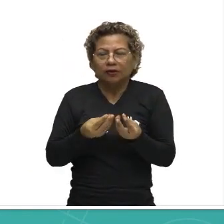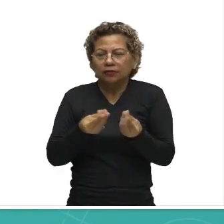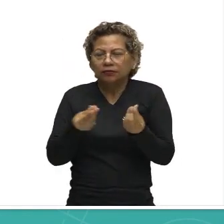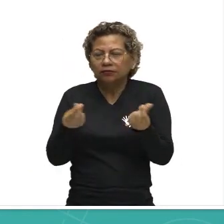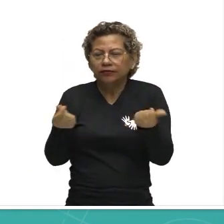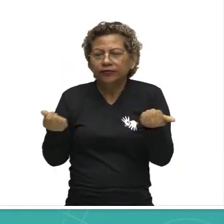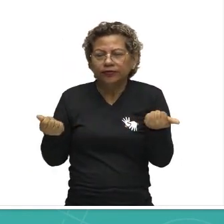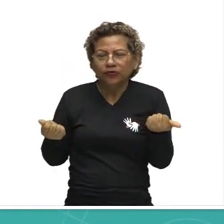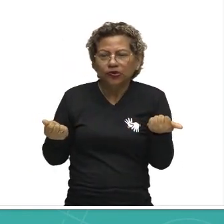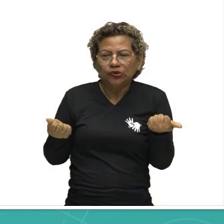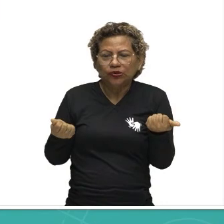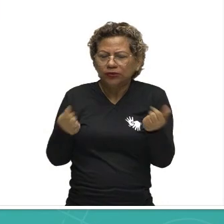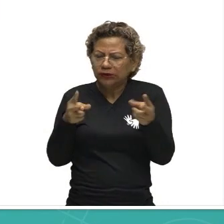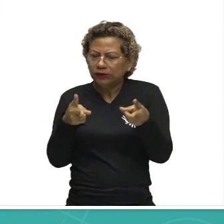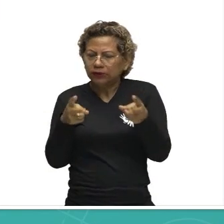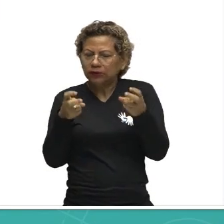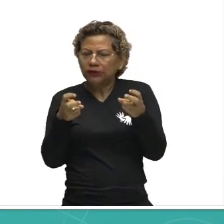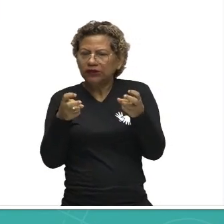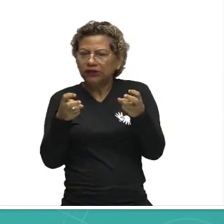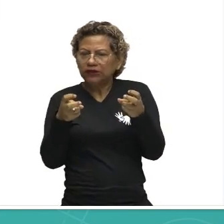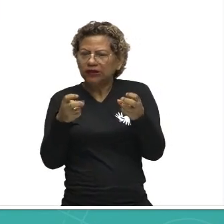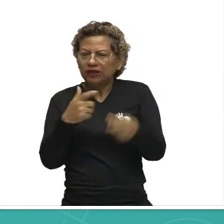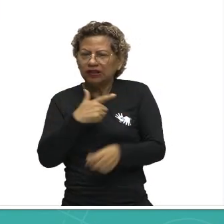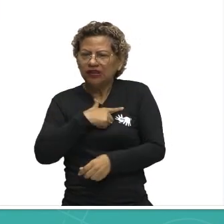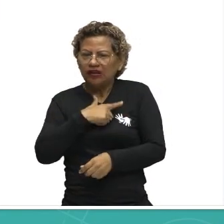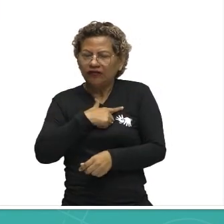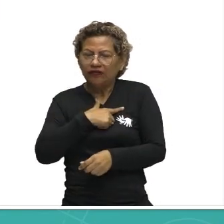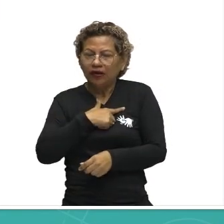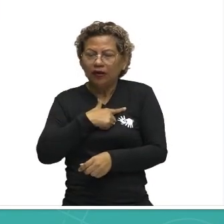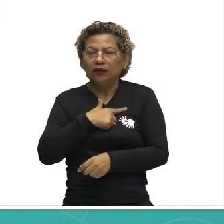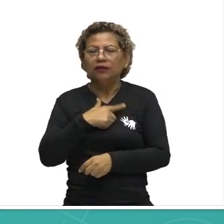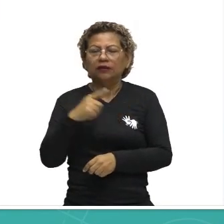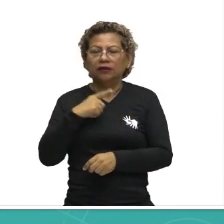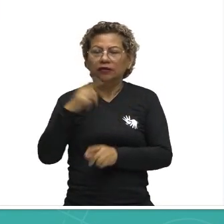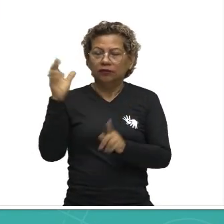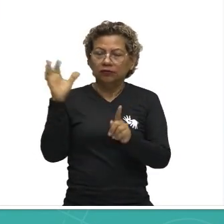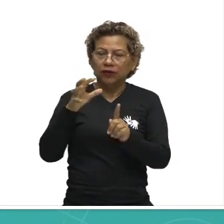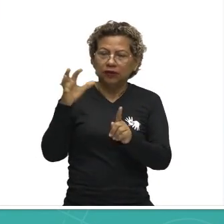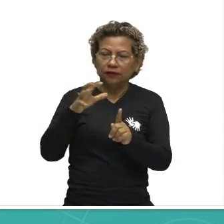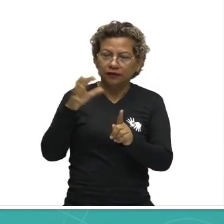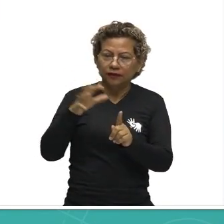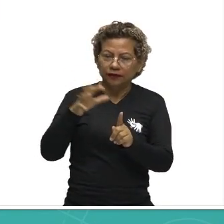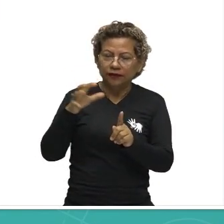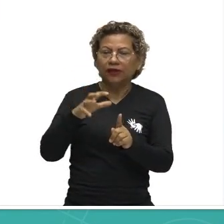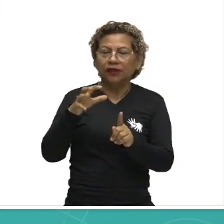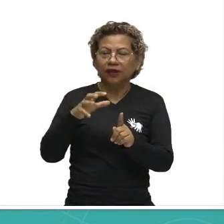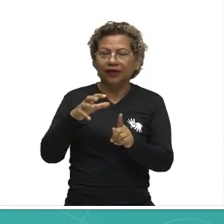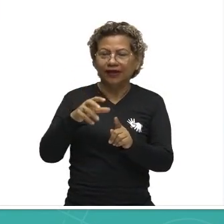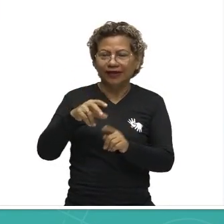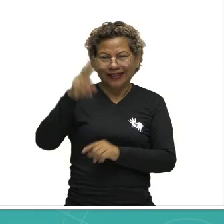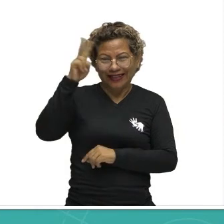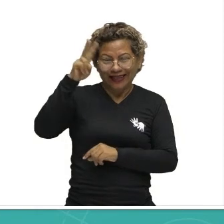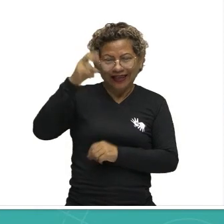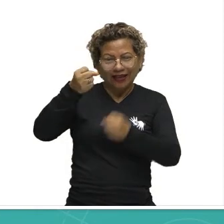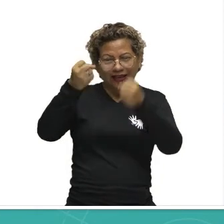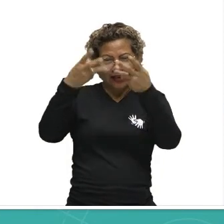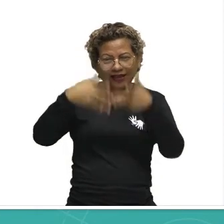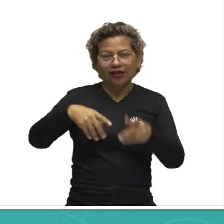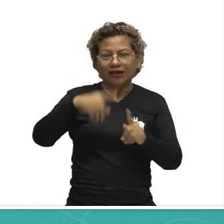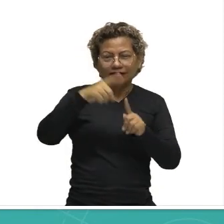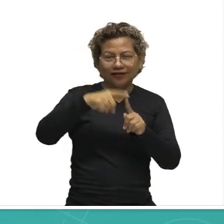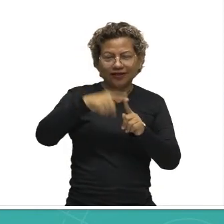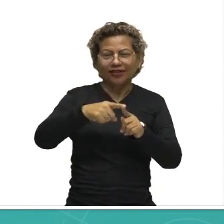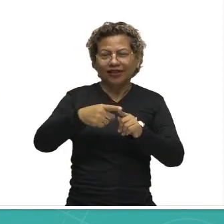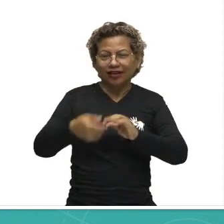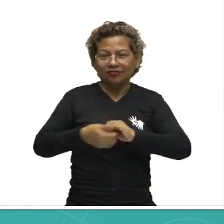era imoral, não é? Então, e também que ela influenciou também a quadrilha no Brasil, a dança da quadrilha, né, típica, que